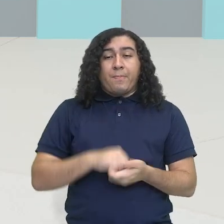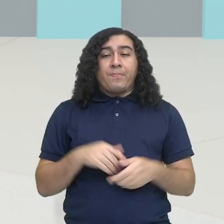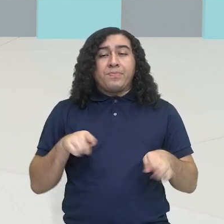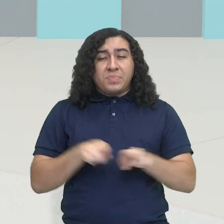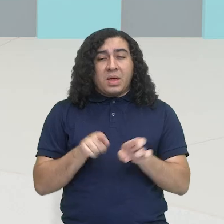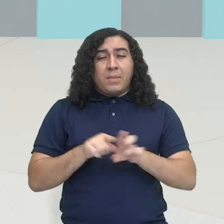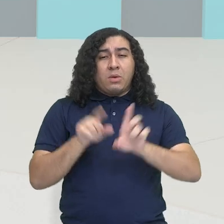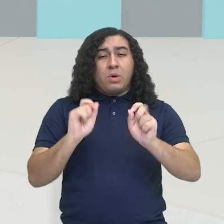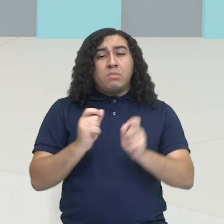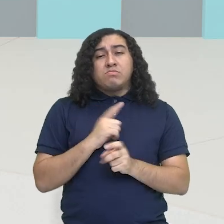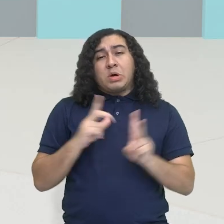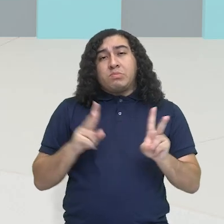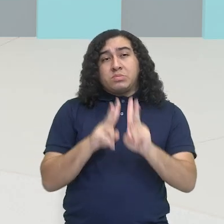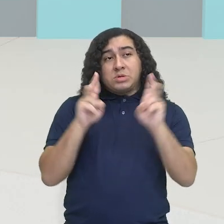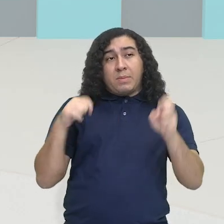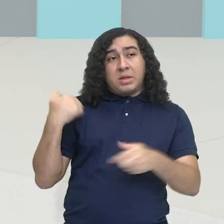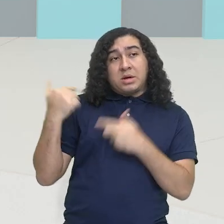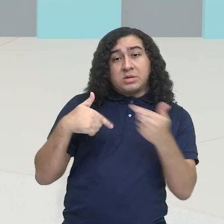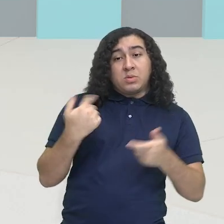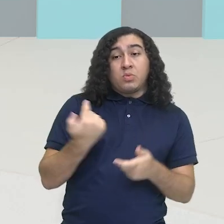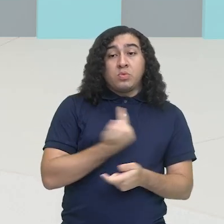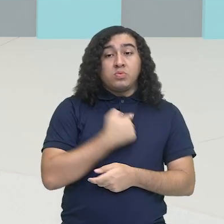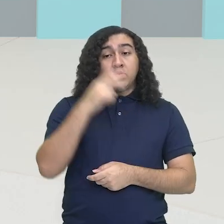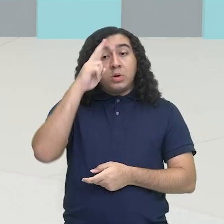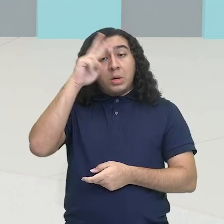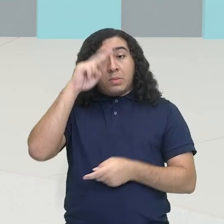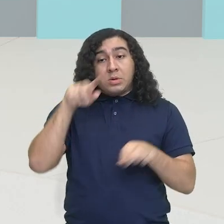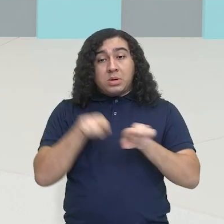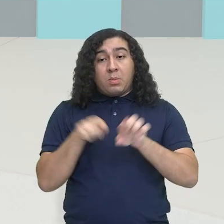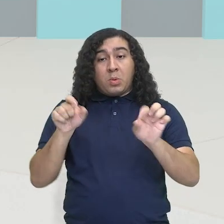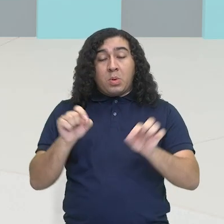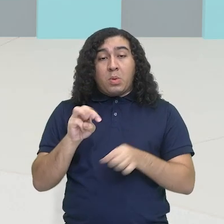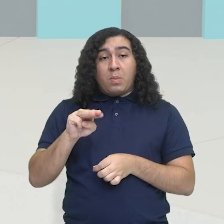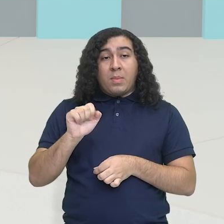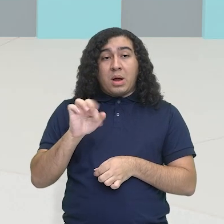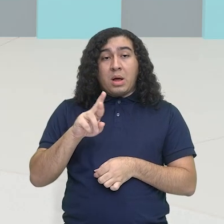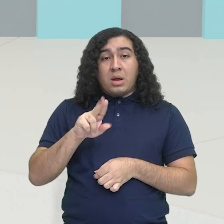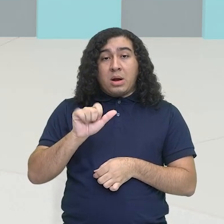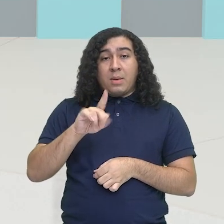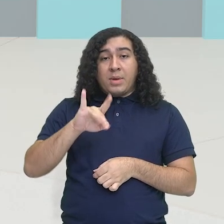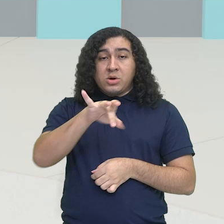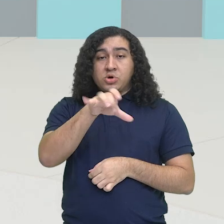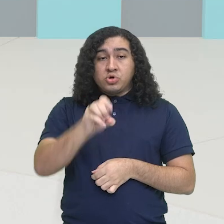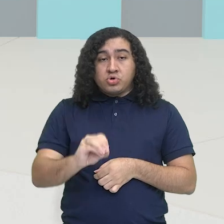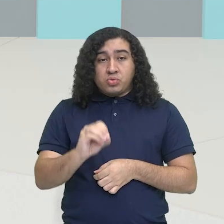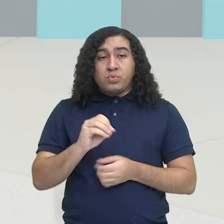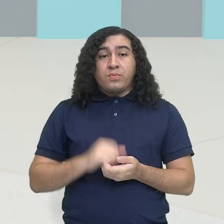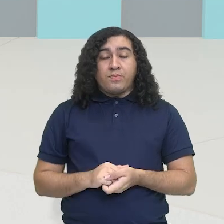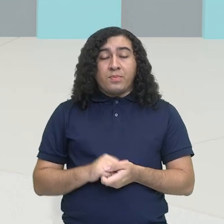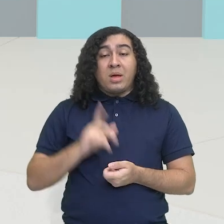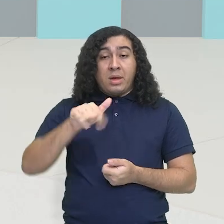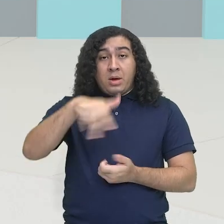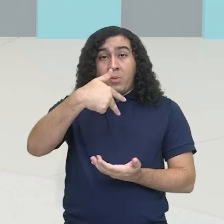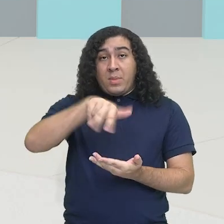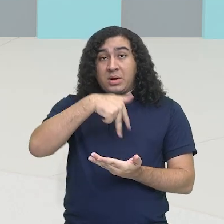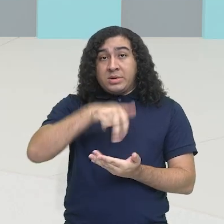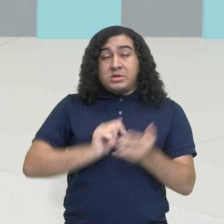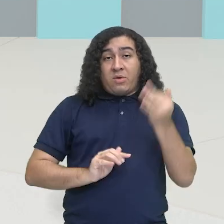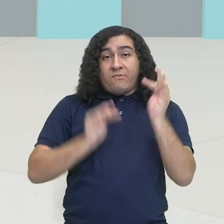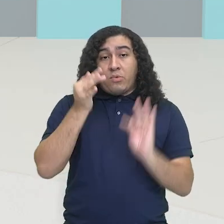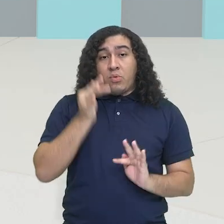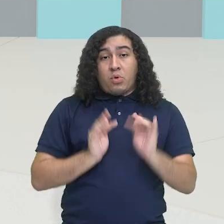né, em tradição, nós vamos relembrar também agora o Marabaixo. O Marabaixo é uma dança